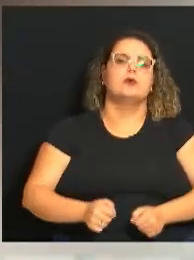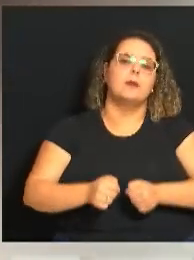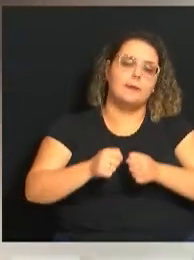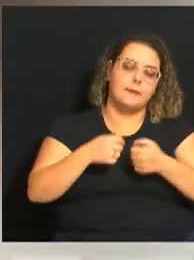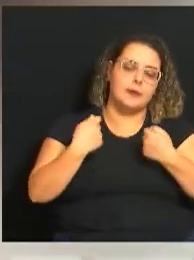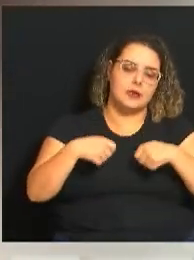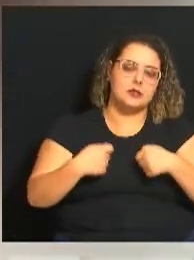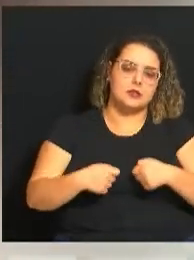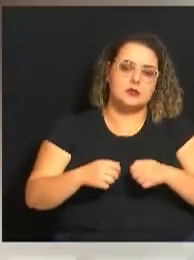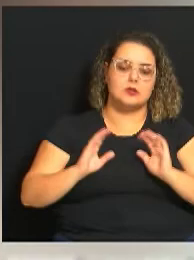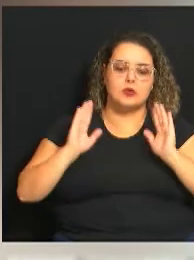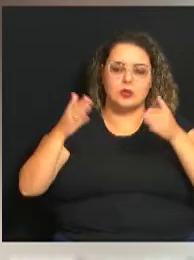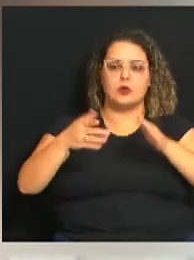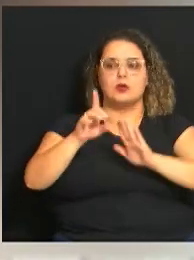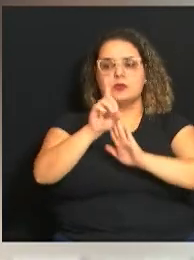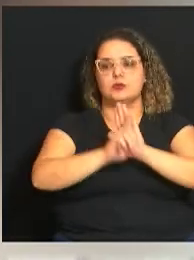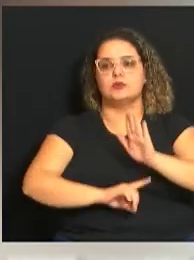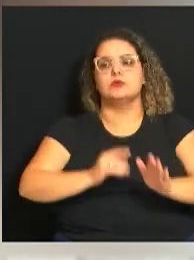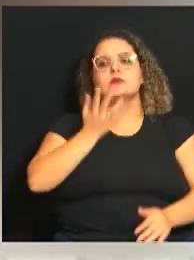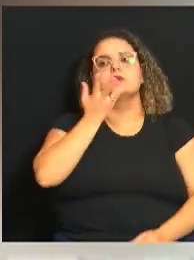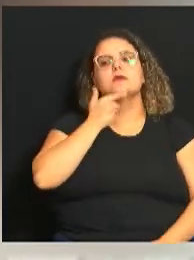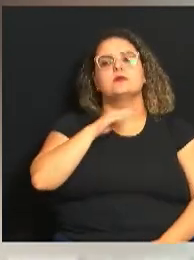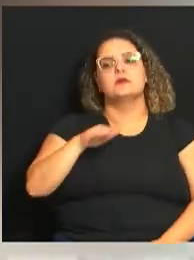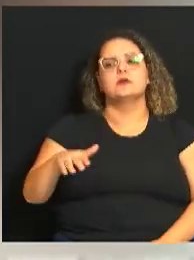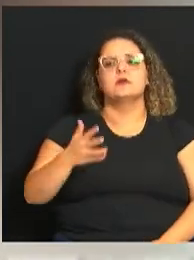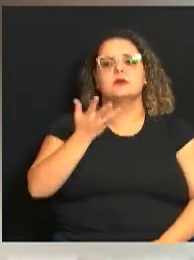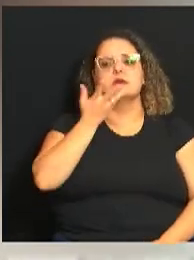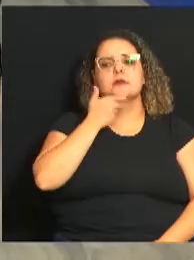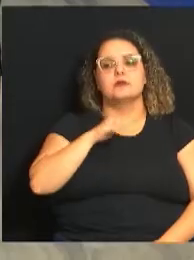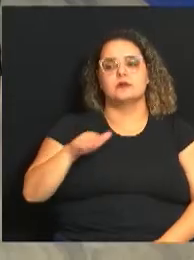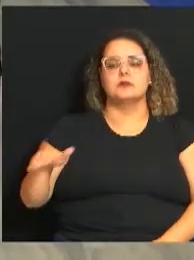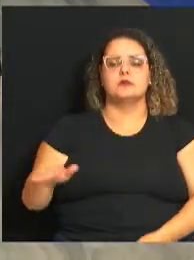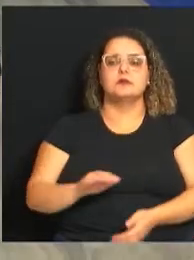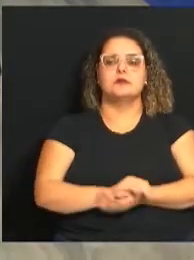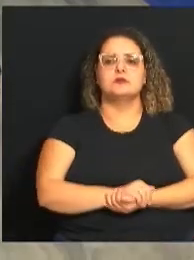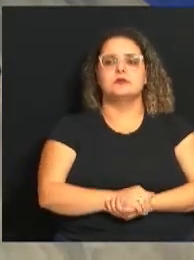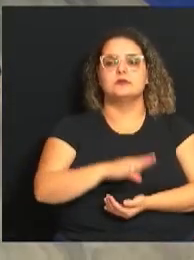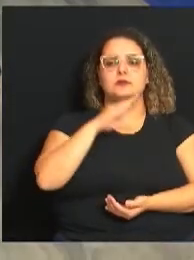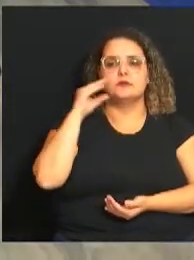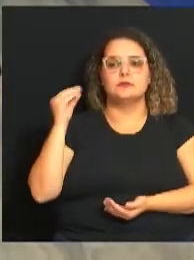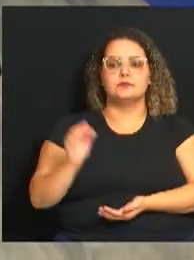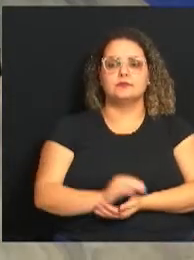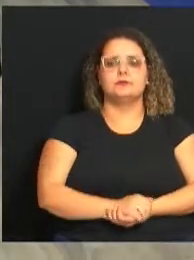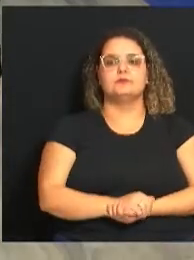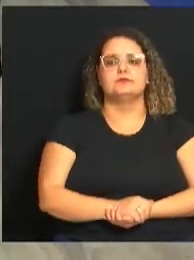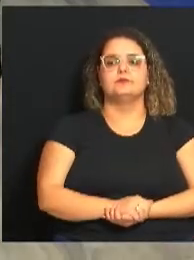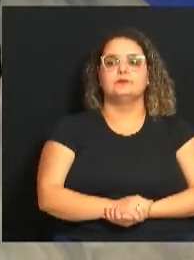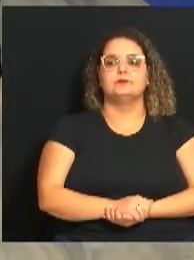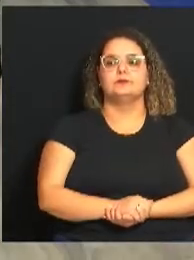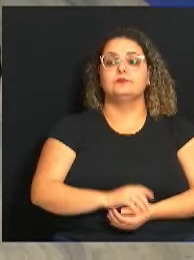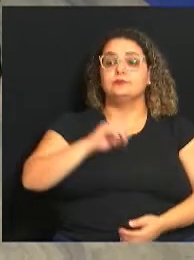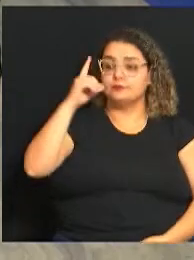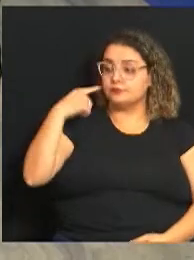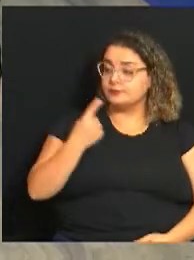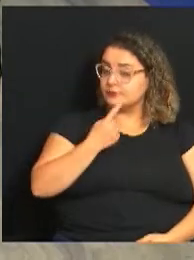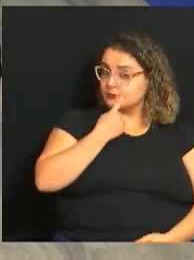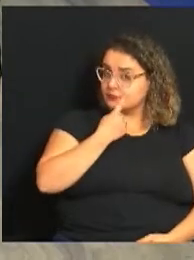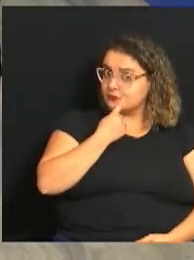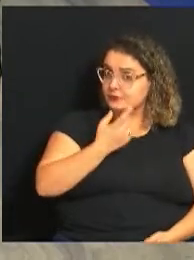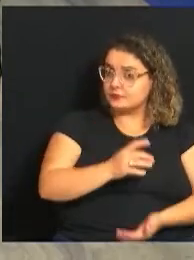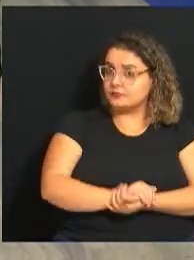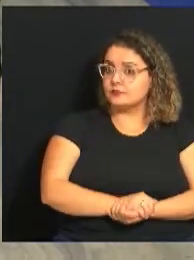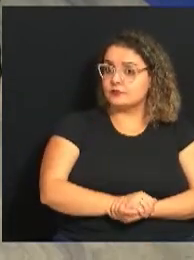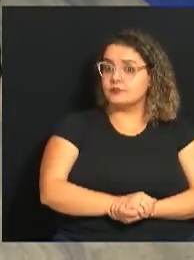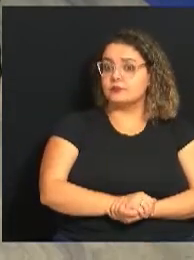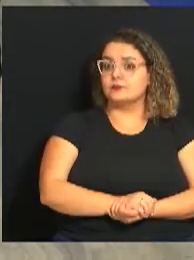respeito aos direitos da criança e do adolescente. E Mirna Abreu, um projeto de lei de autoria do